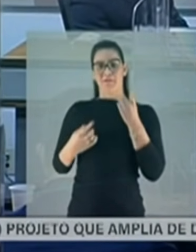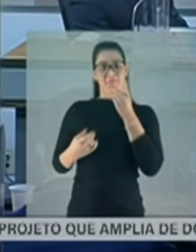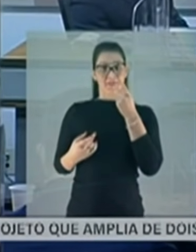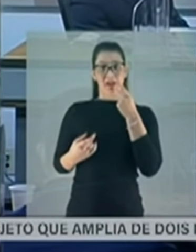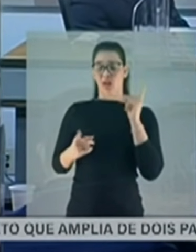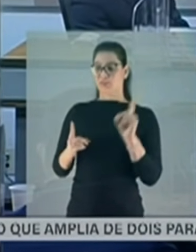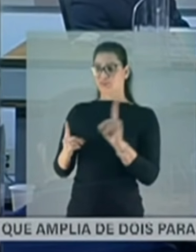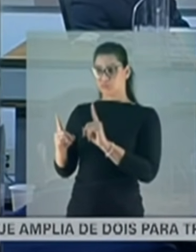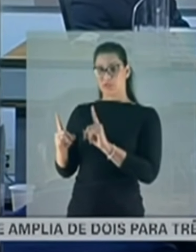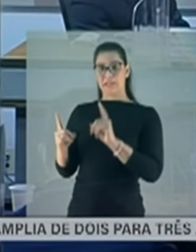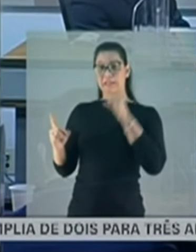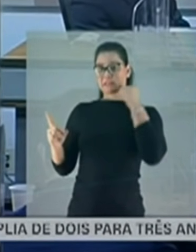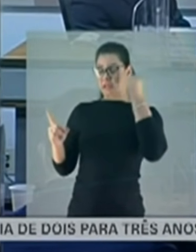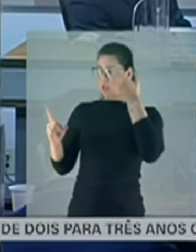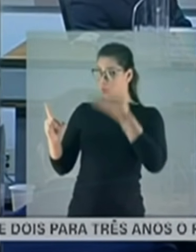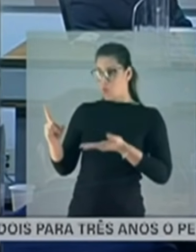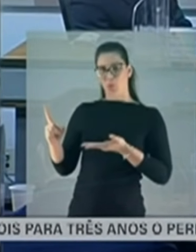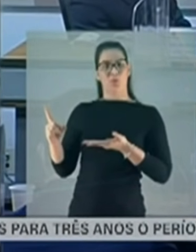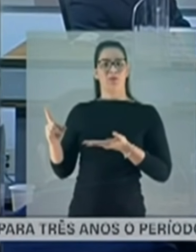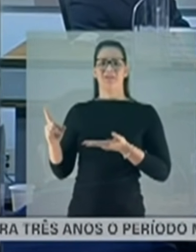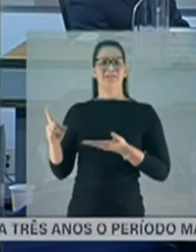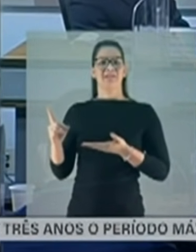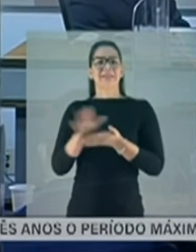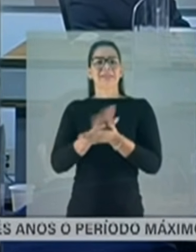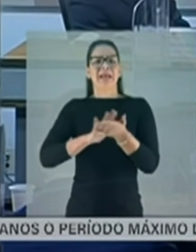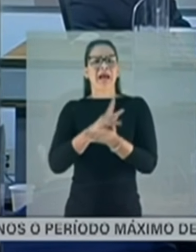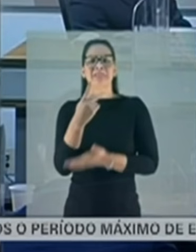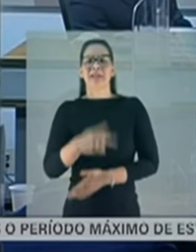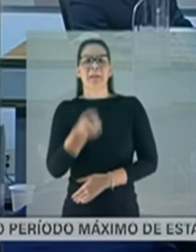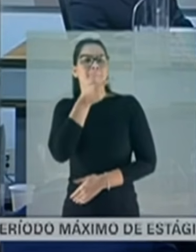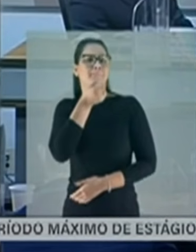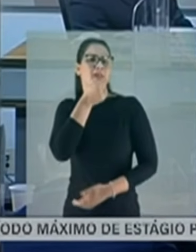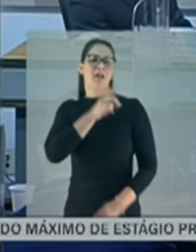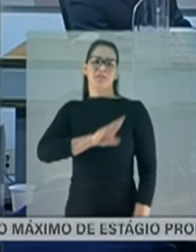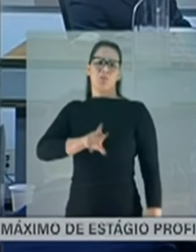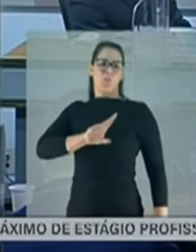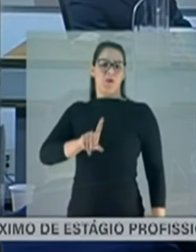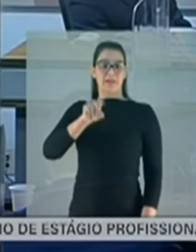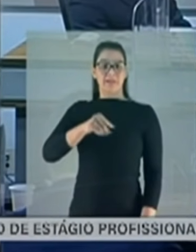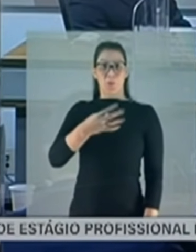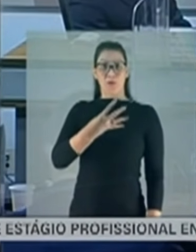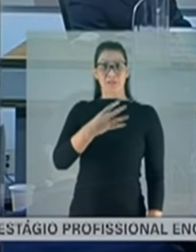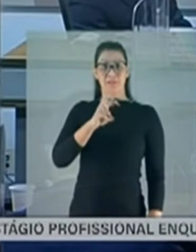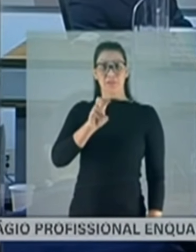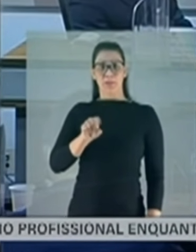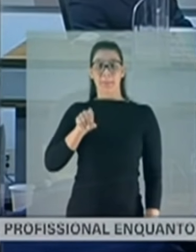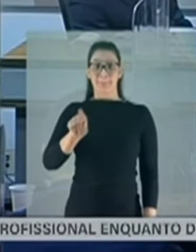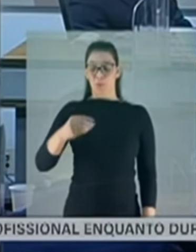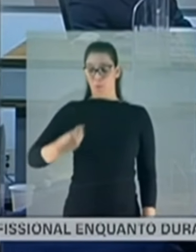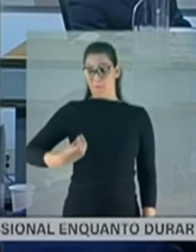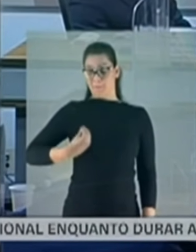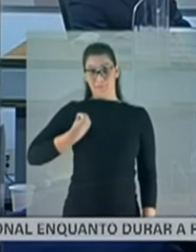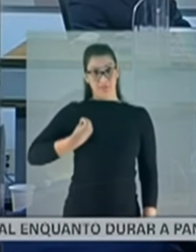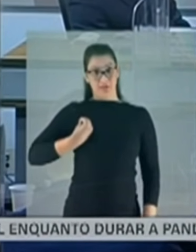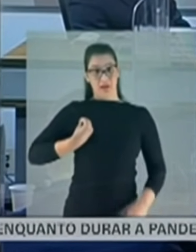senador, ou qualquer, nada aqui é piada. Aqui nós estamos tratando de 450 mil vidas que já se foram. Não